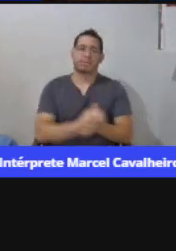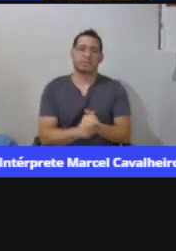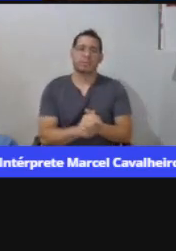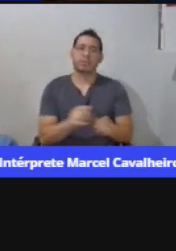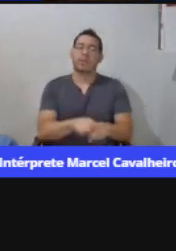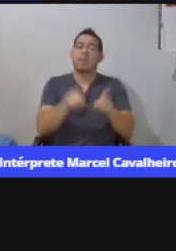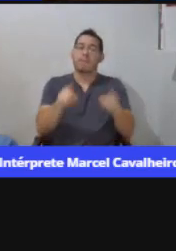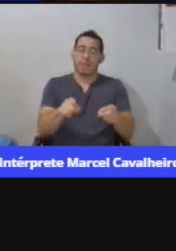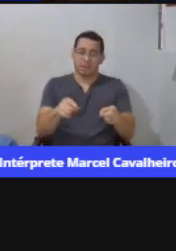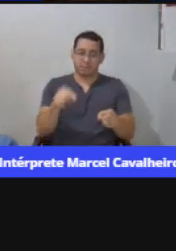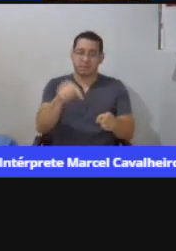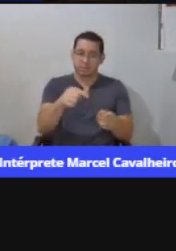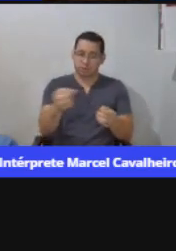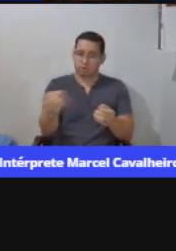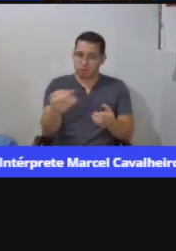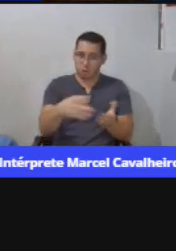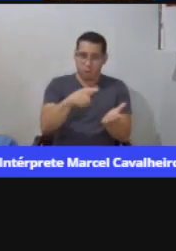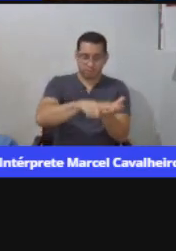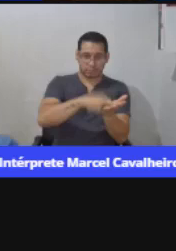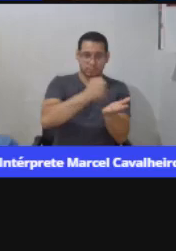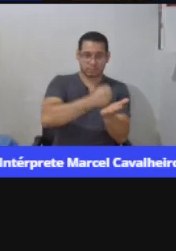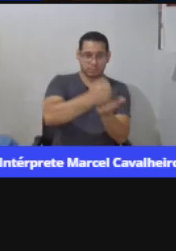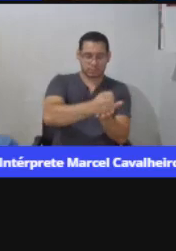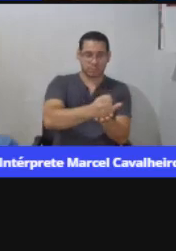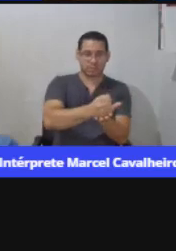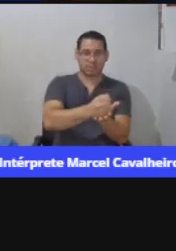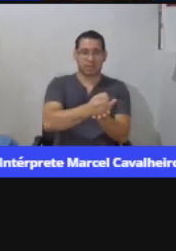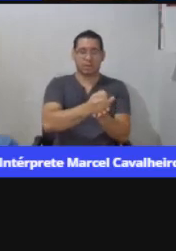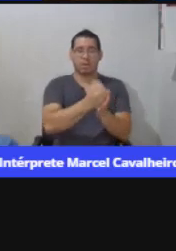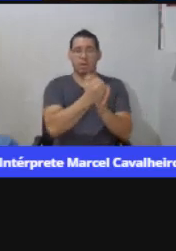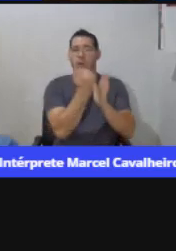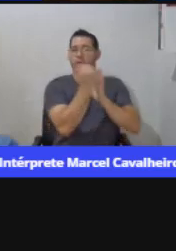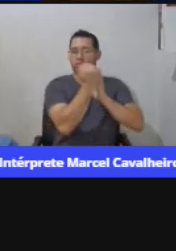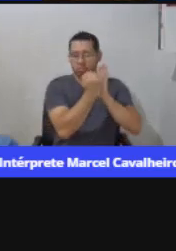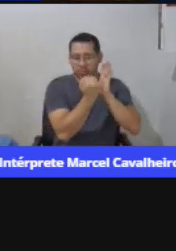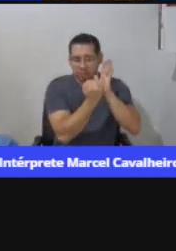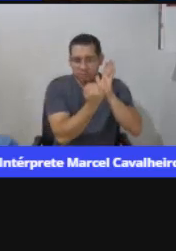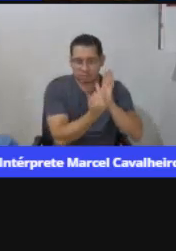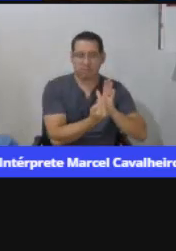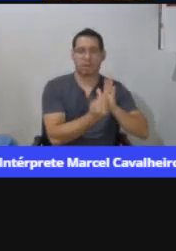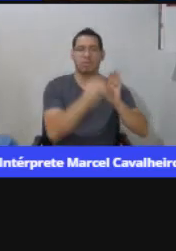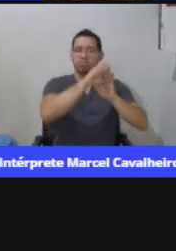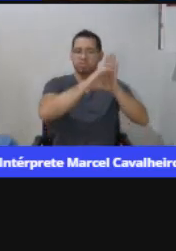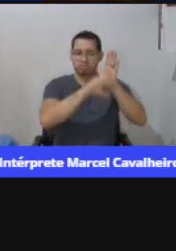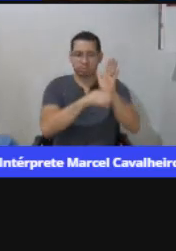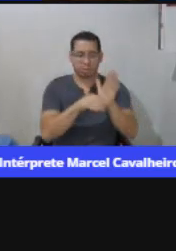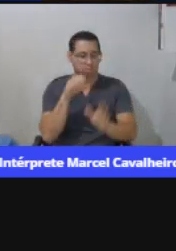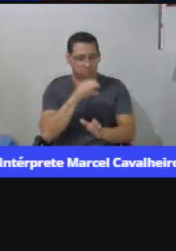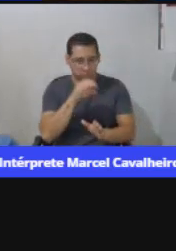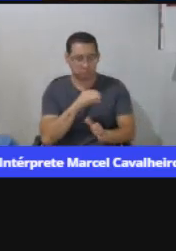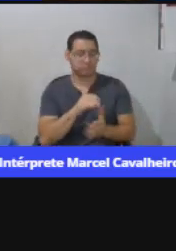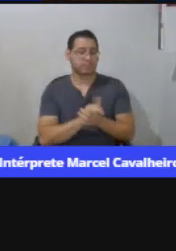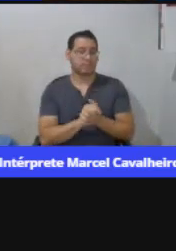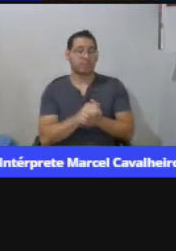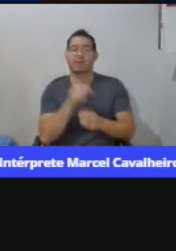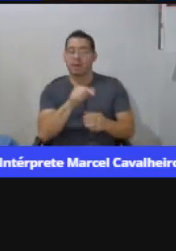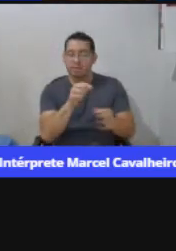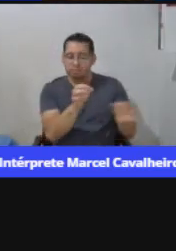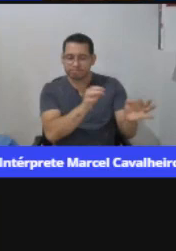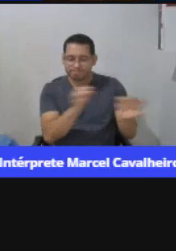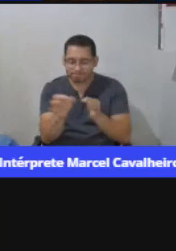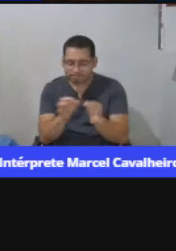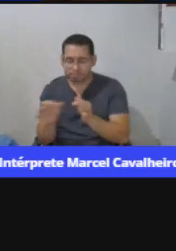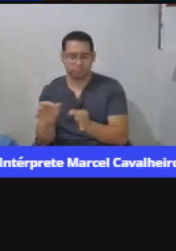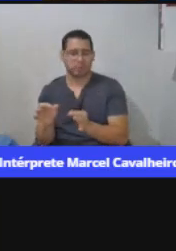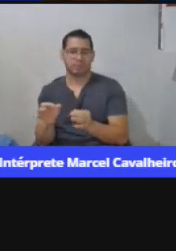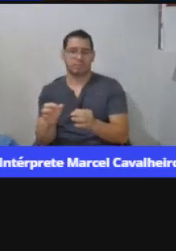nesse novo documento, que é o Referencial Curricular Circunstancial, ele foi elaborado por conta dessa